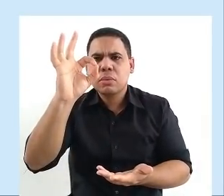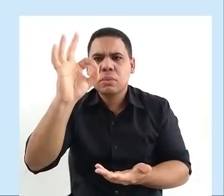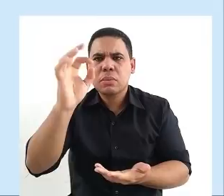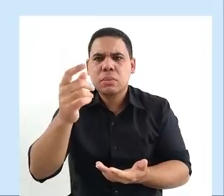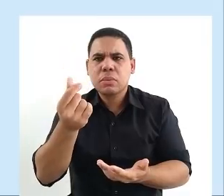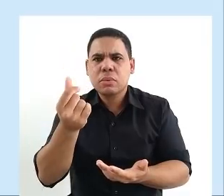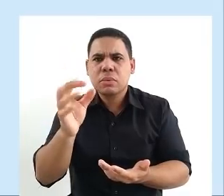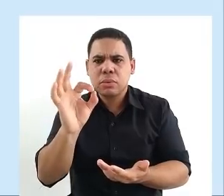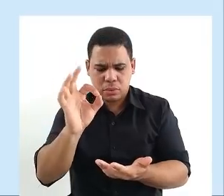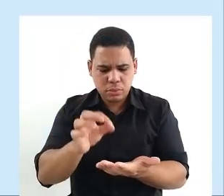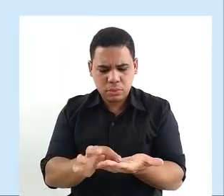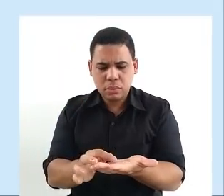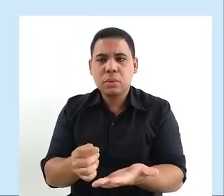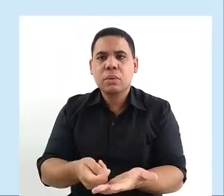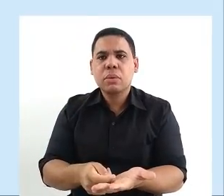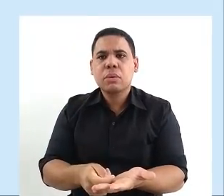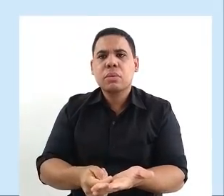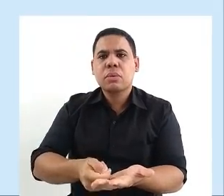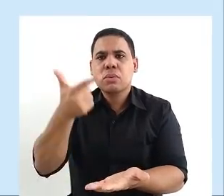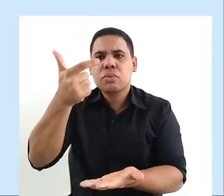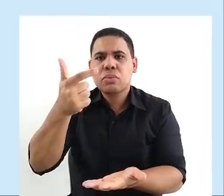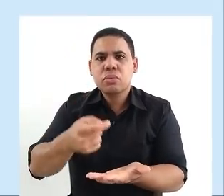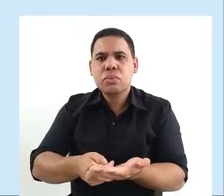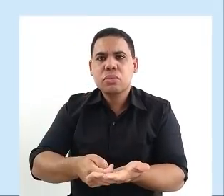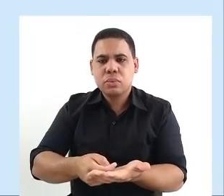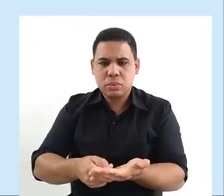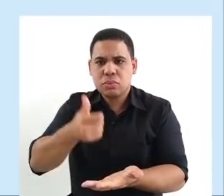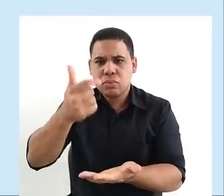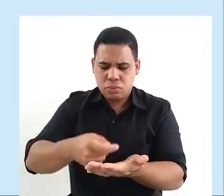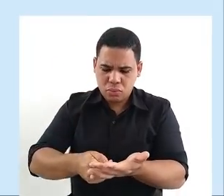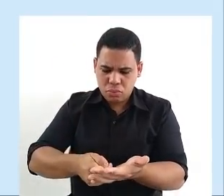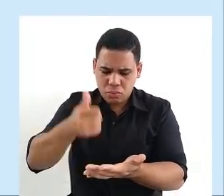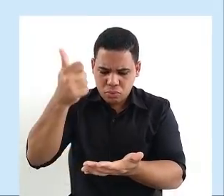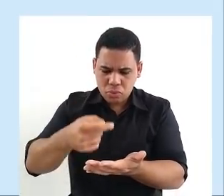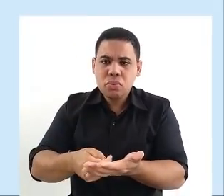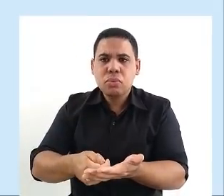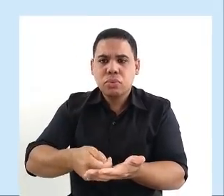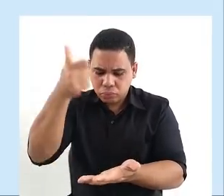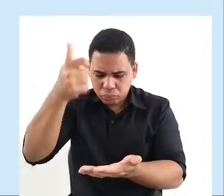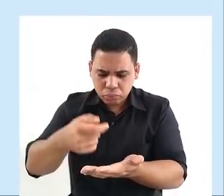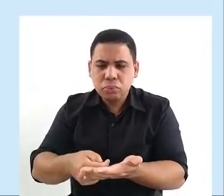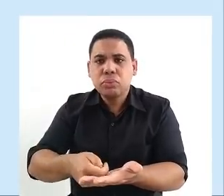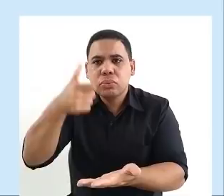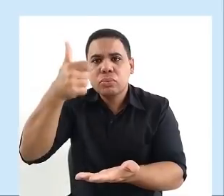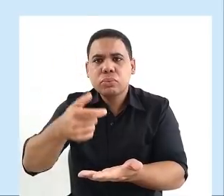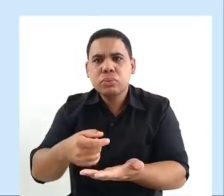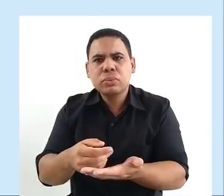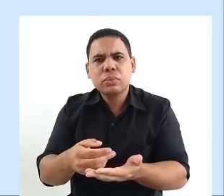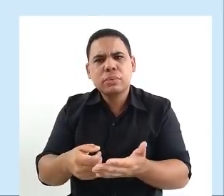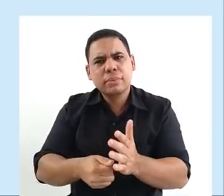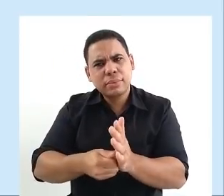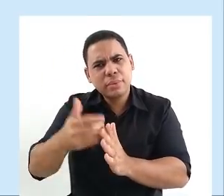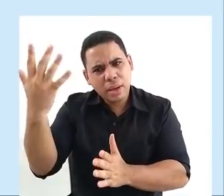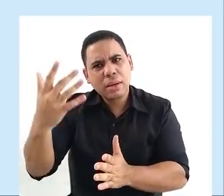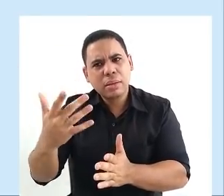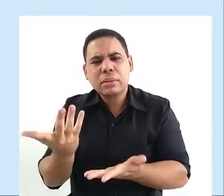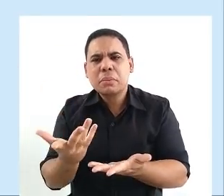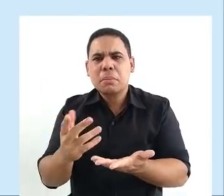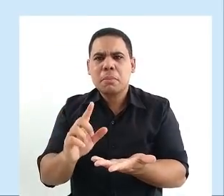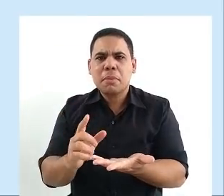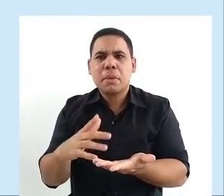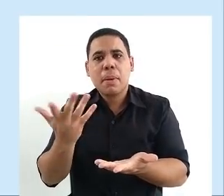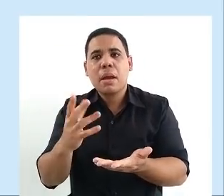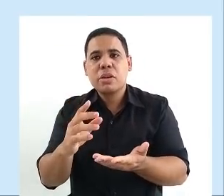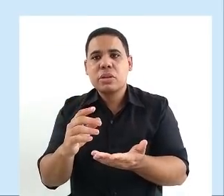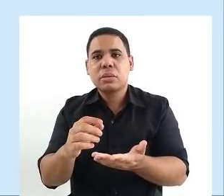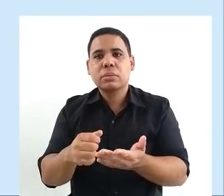não consigo dizer exatamente quantas caras vão cair seguidas, quantas coroas vão cair seguidas. Então, por exemplo,